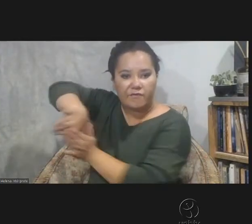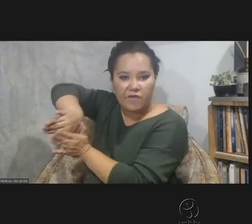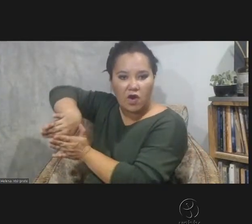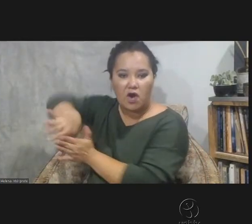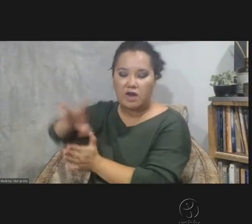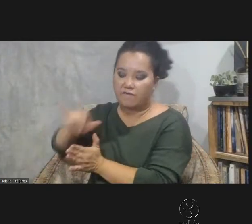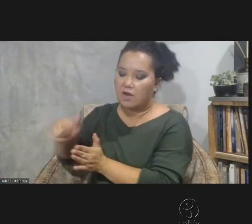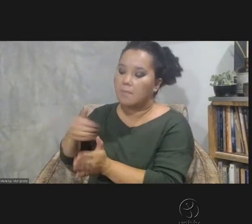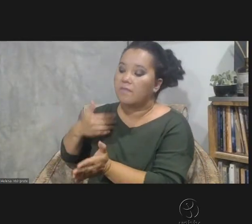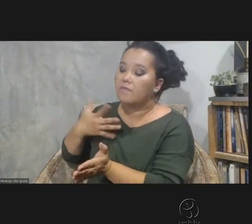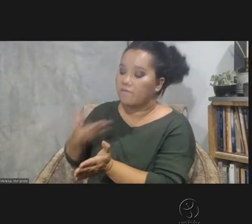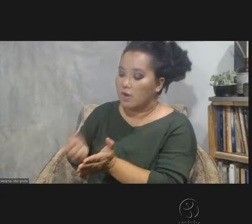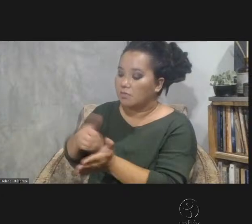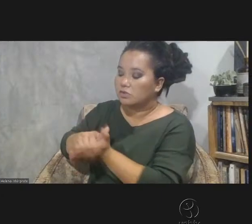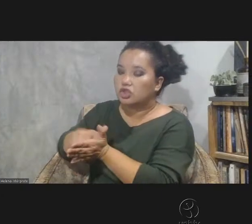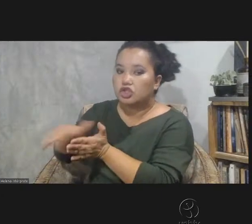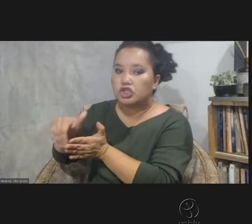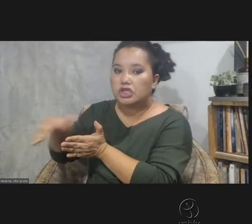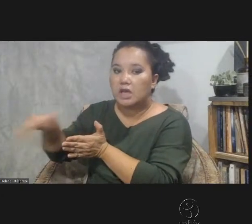seria